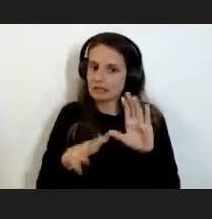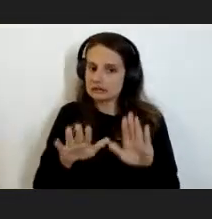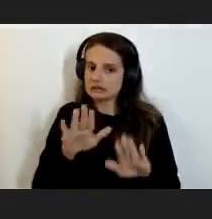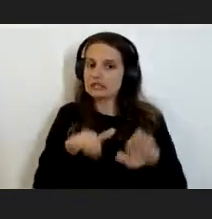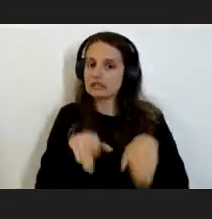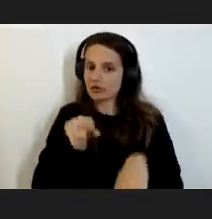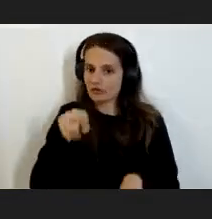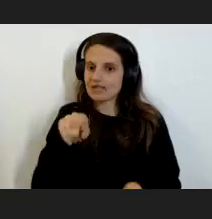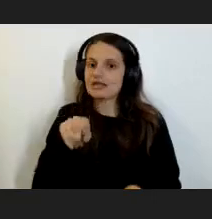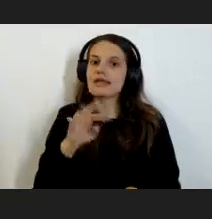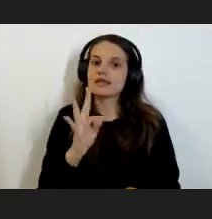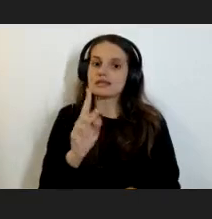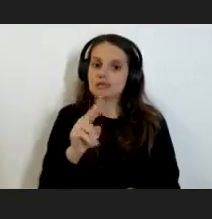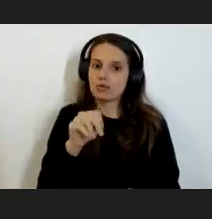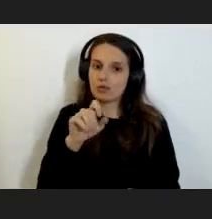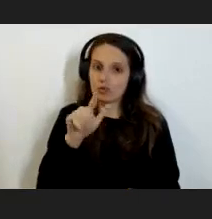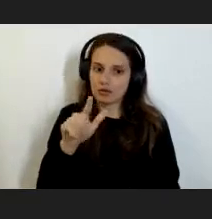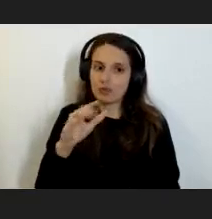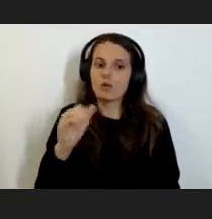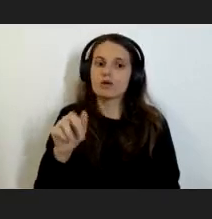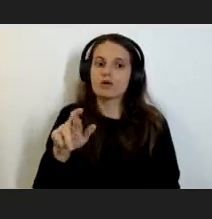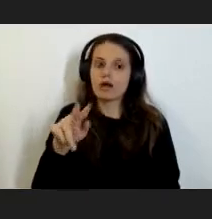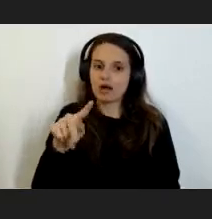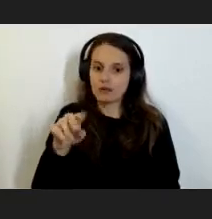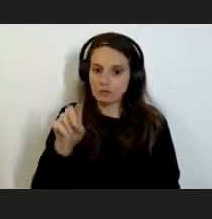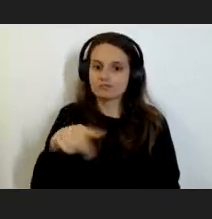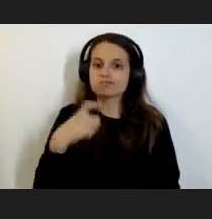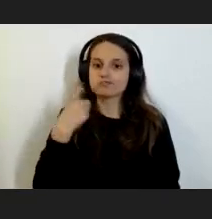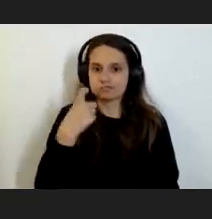bem preocupante isso.